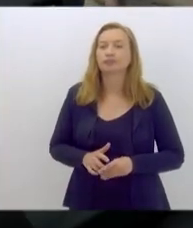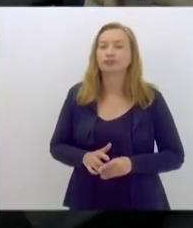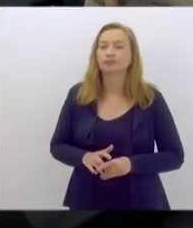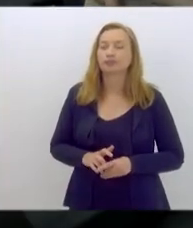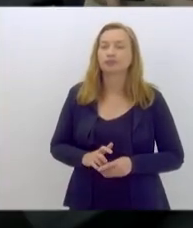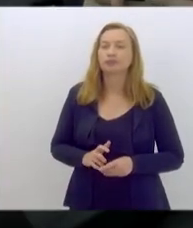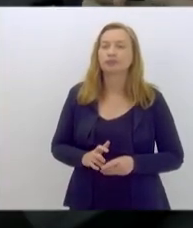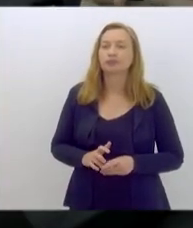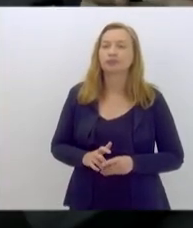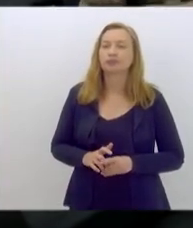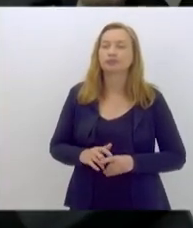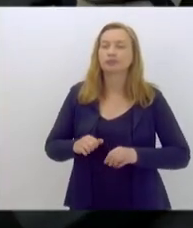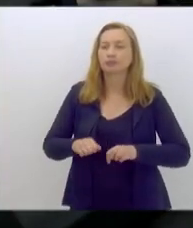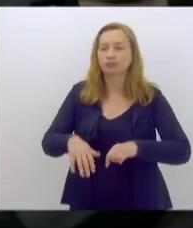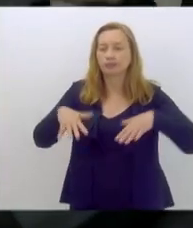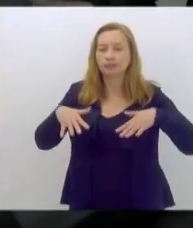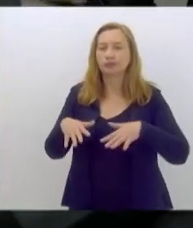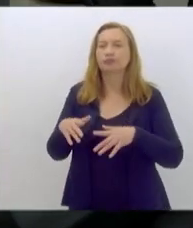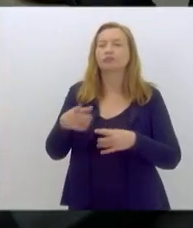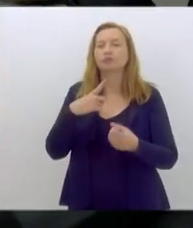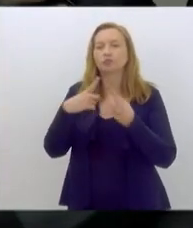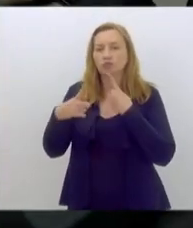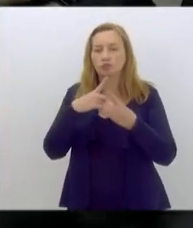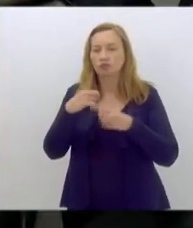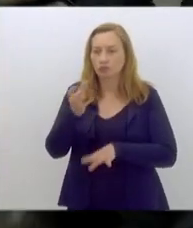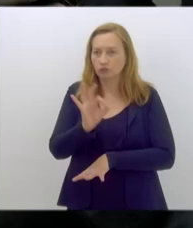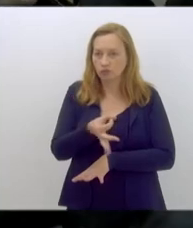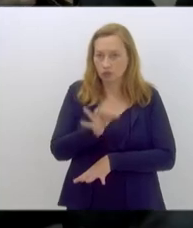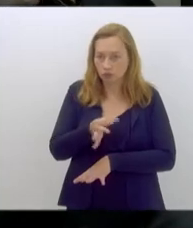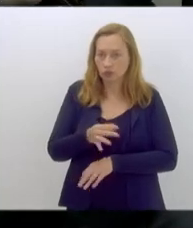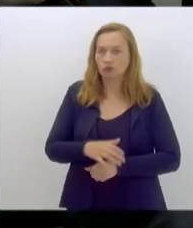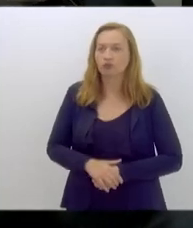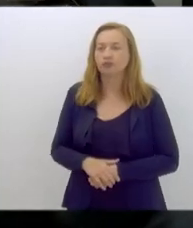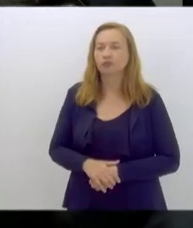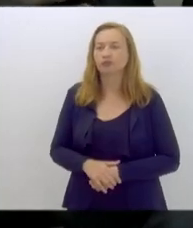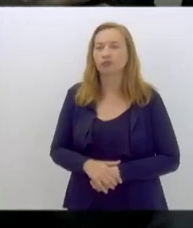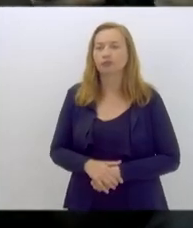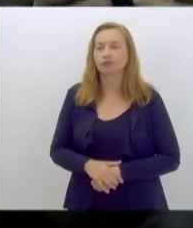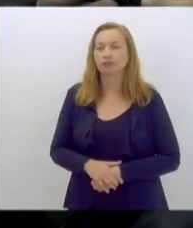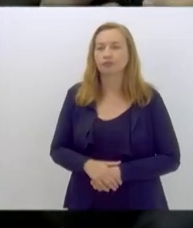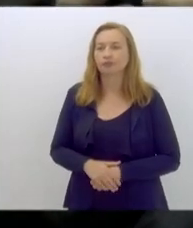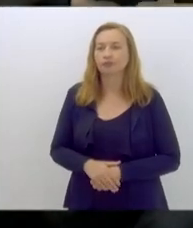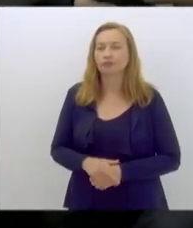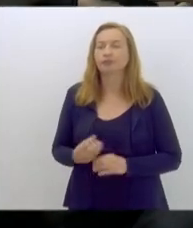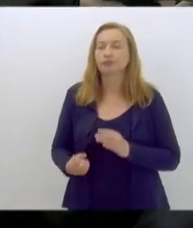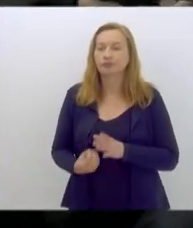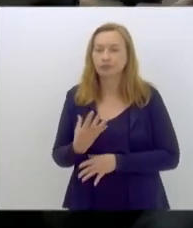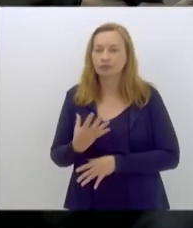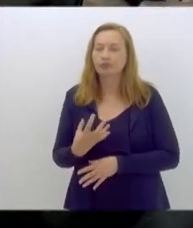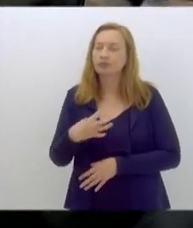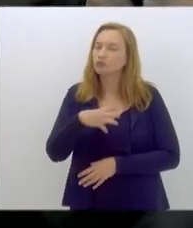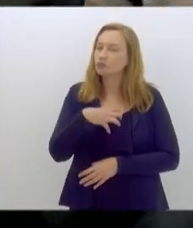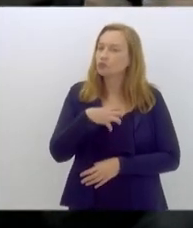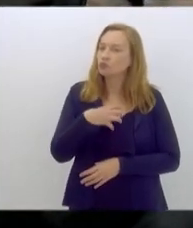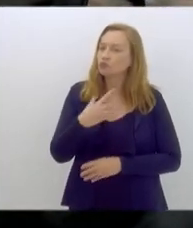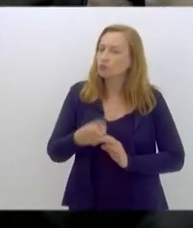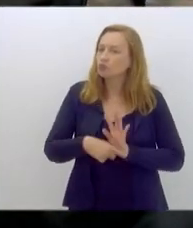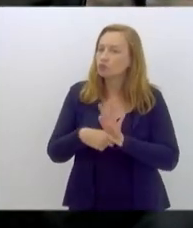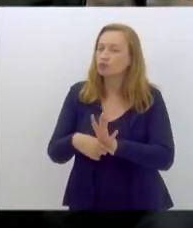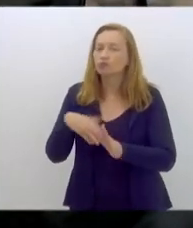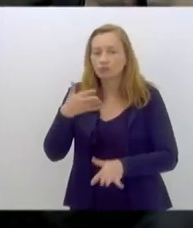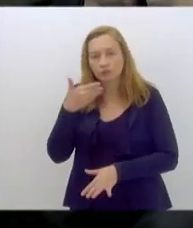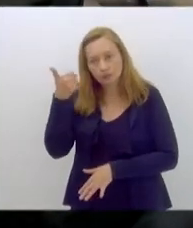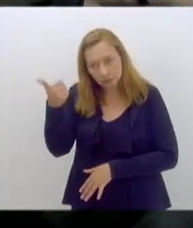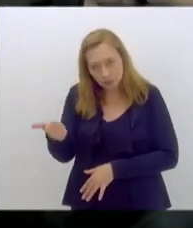sempre tem mantido um diálogo Franco e produtivo no sentido de contribuir para melhorar